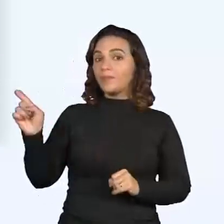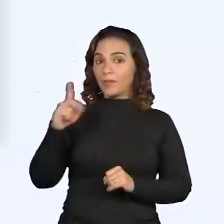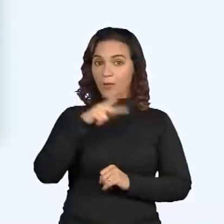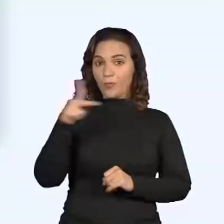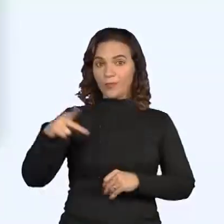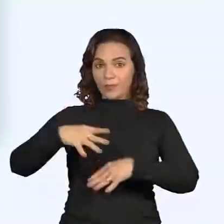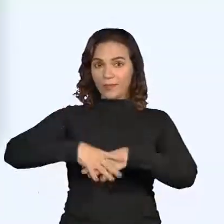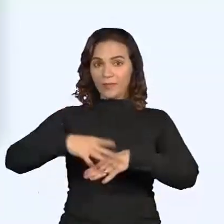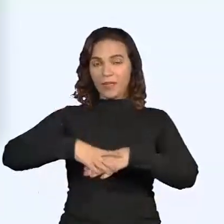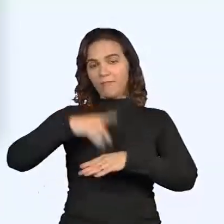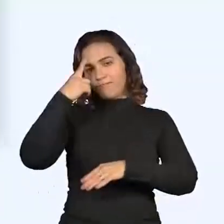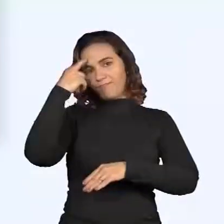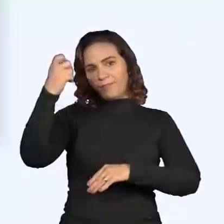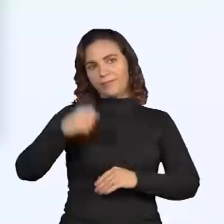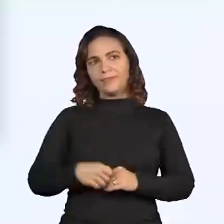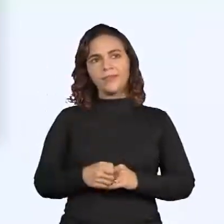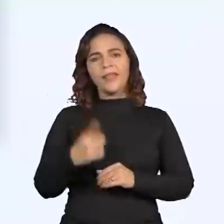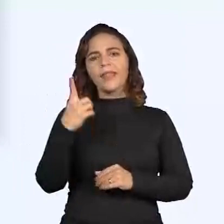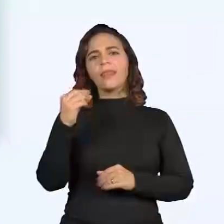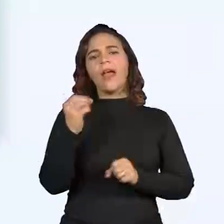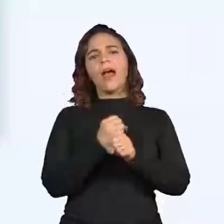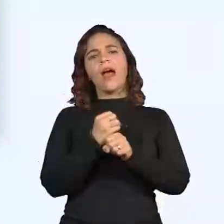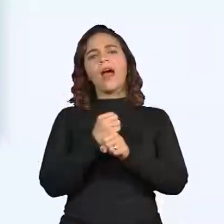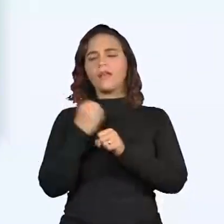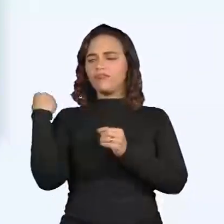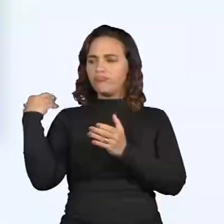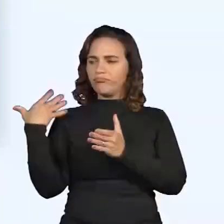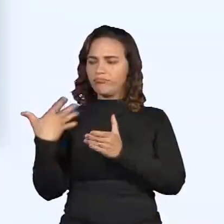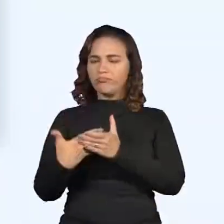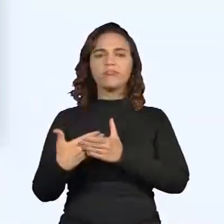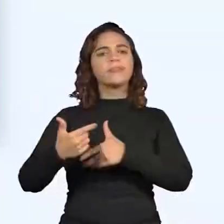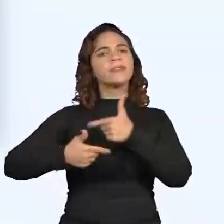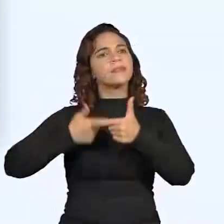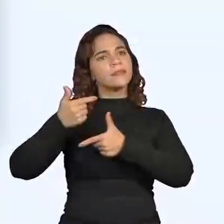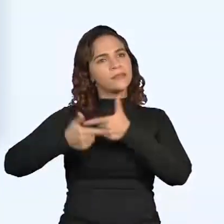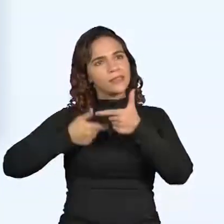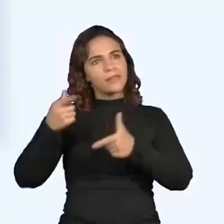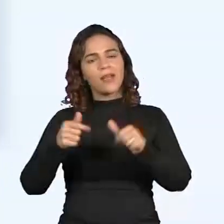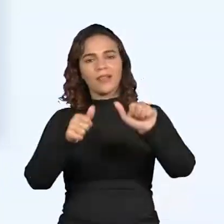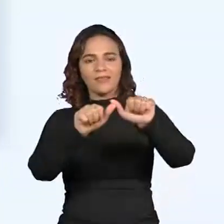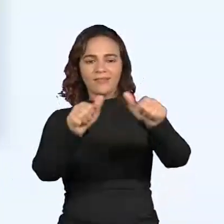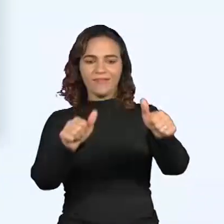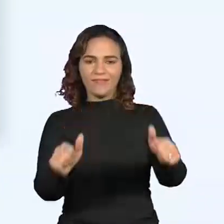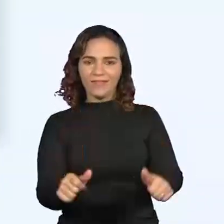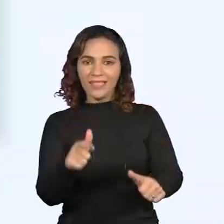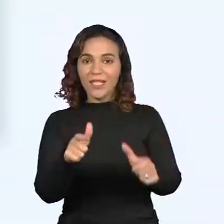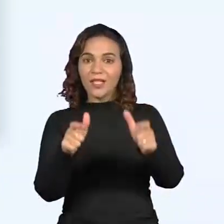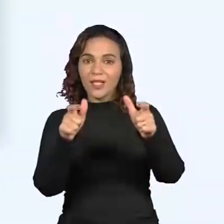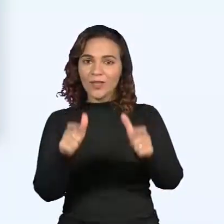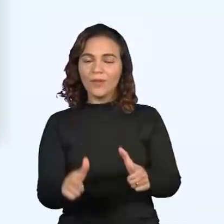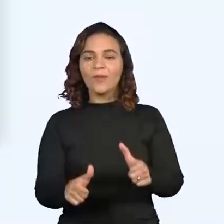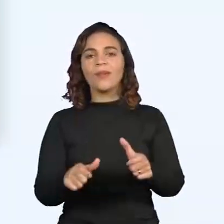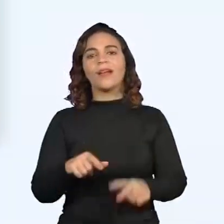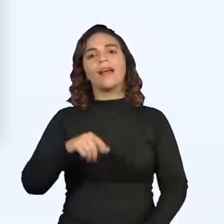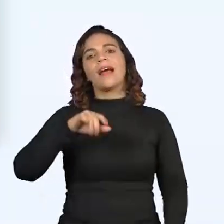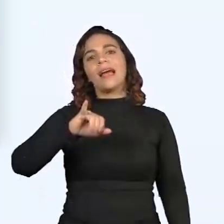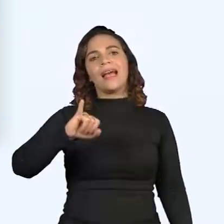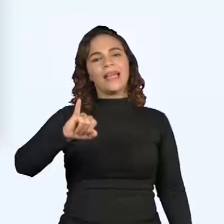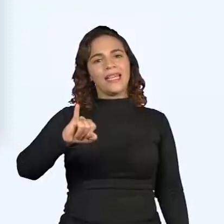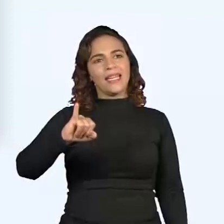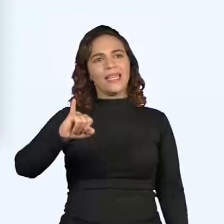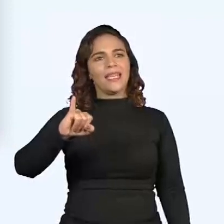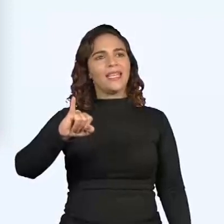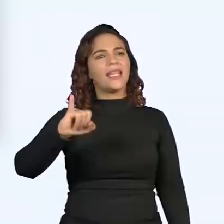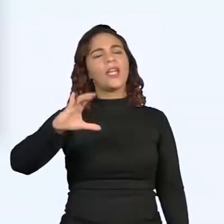de matemática. Há 10 anos ela trabalha em sala de aula a cerâmica do distrito de Icoaraci. Nós